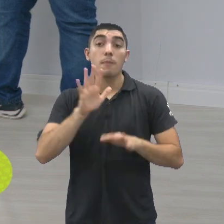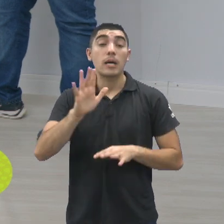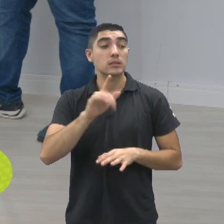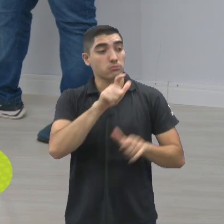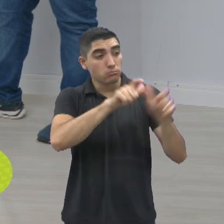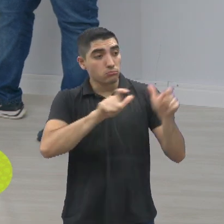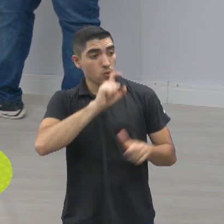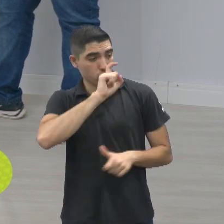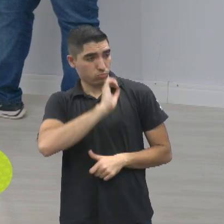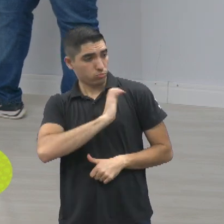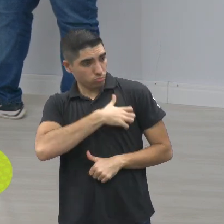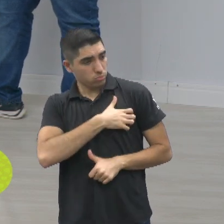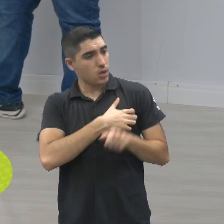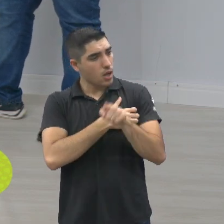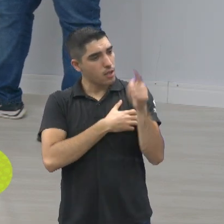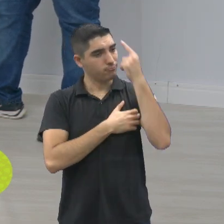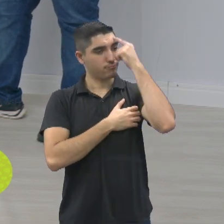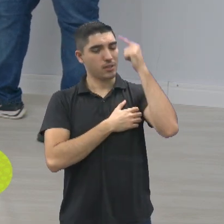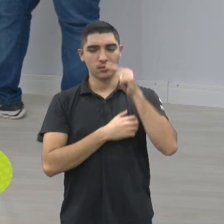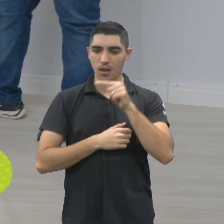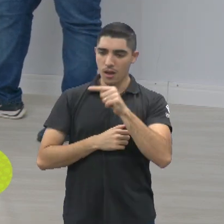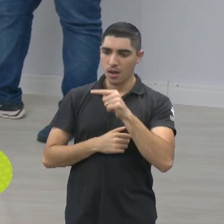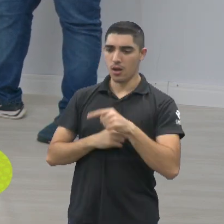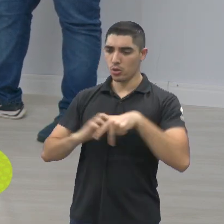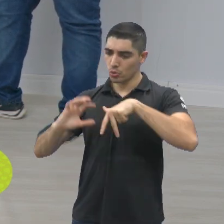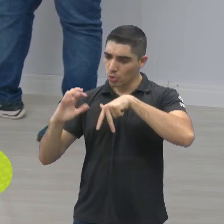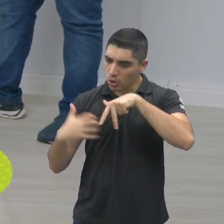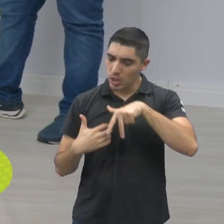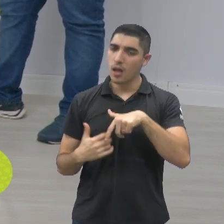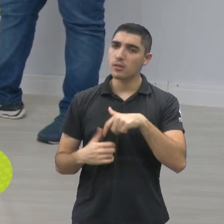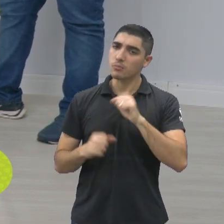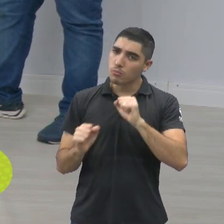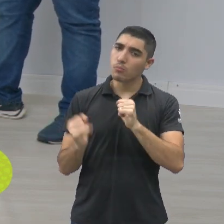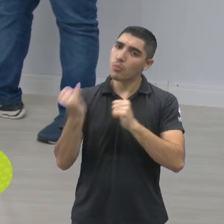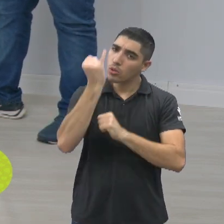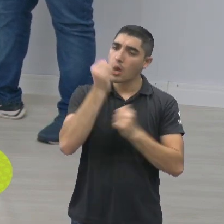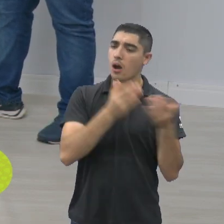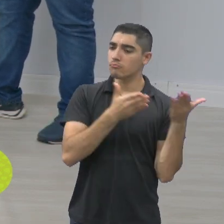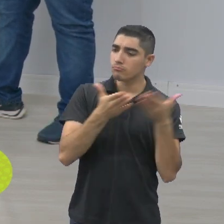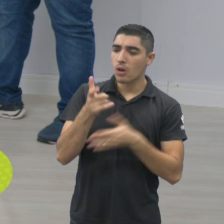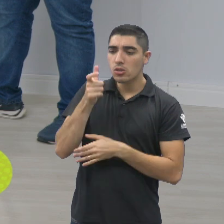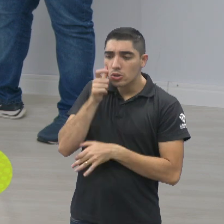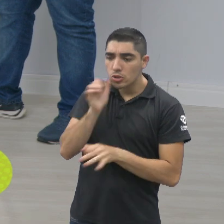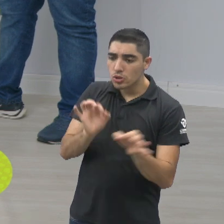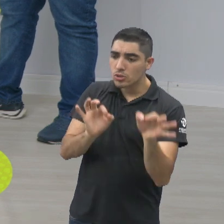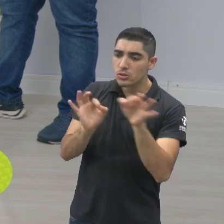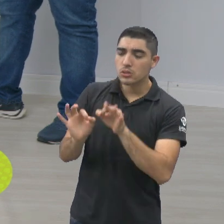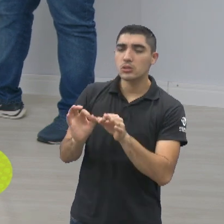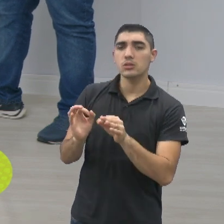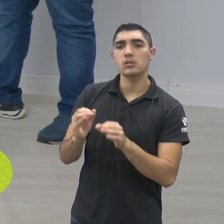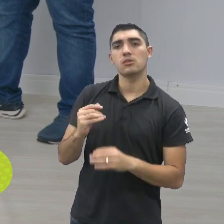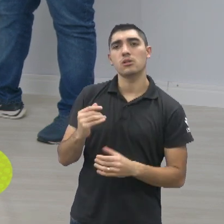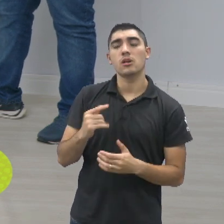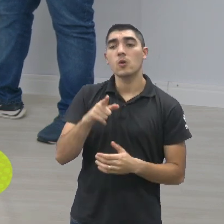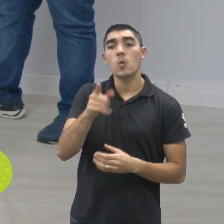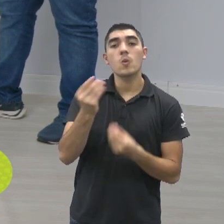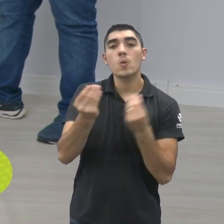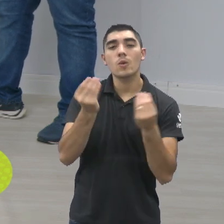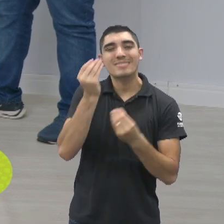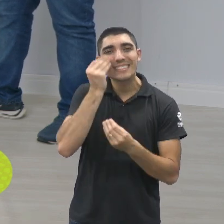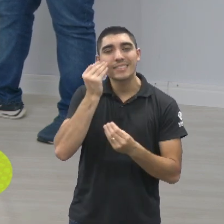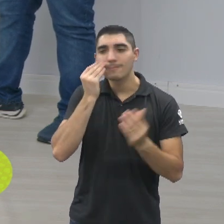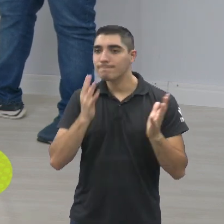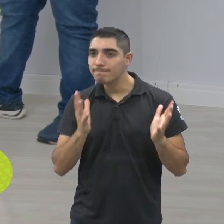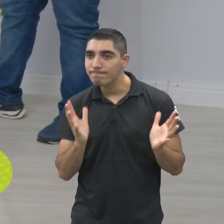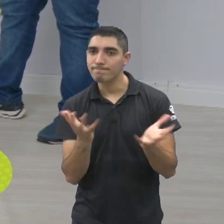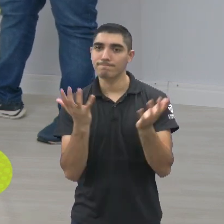tenha o Joseense realmente como um segundo time, que vá prestigiar, e isso vai depender muito dos resultados dentro de campo. Como fazer isso para tentar